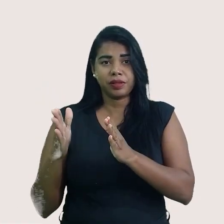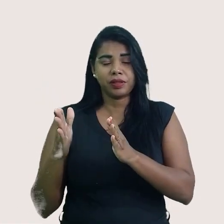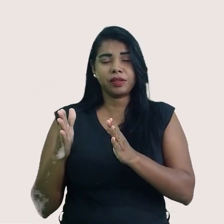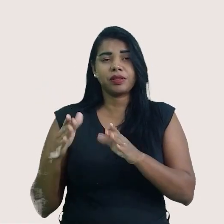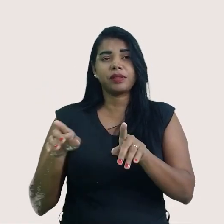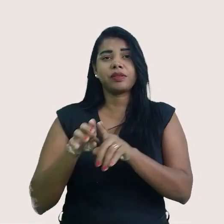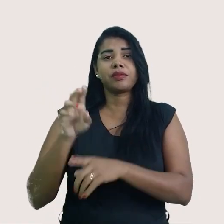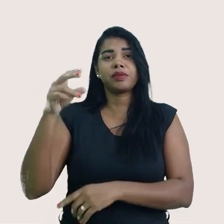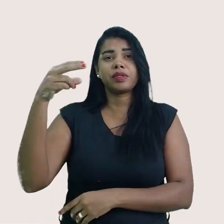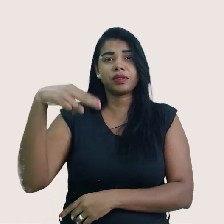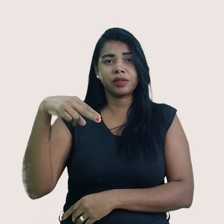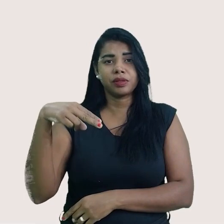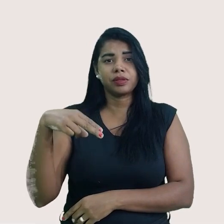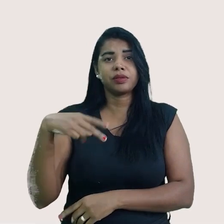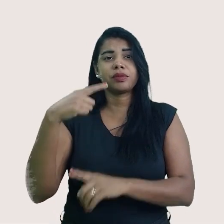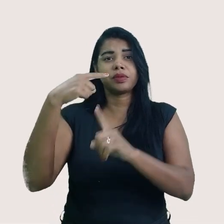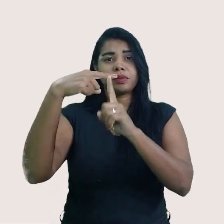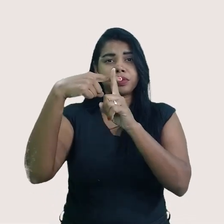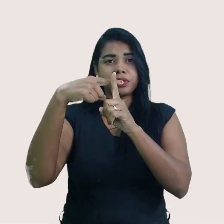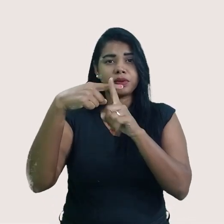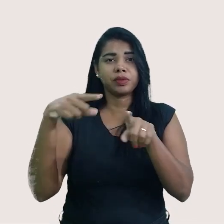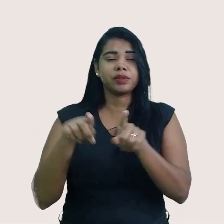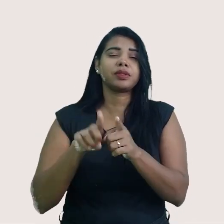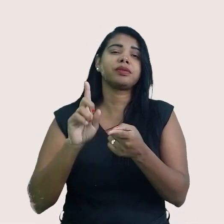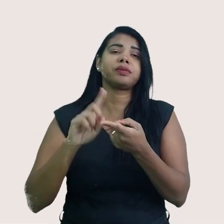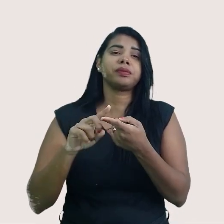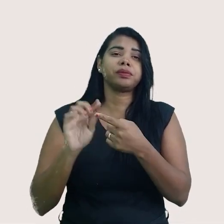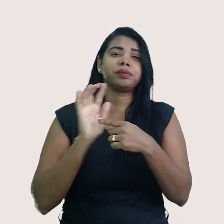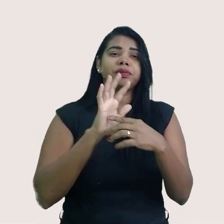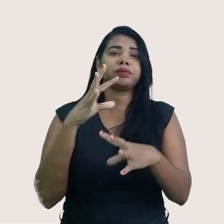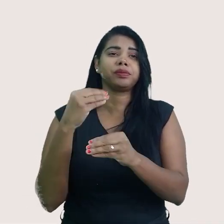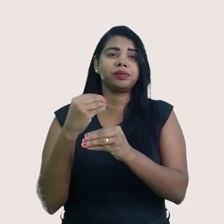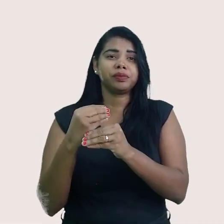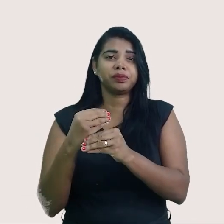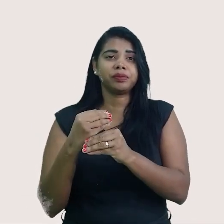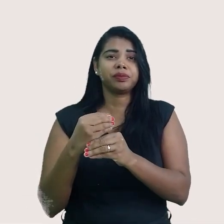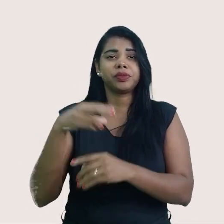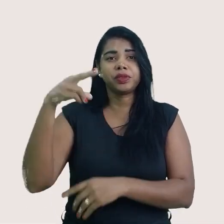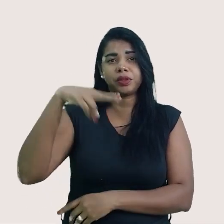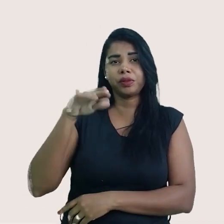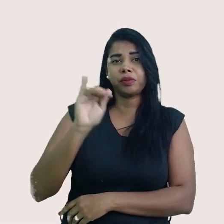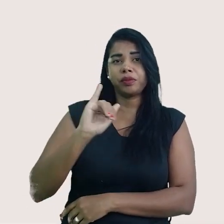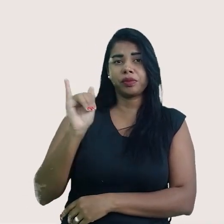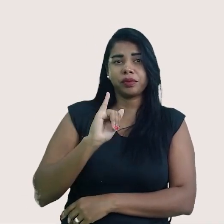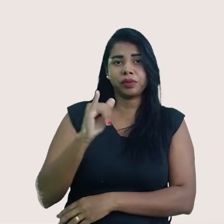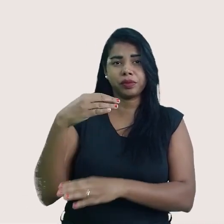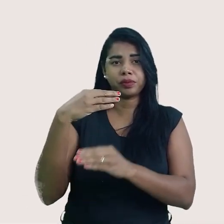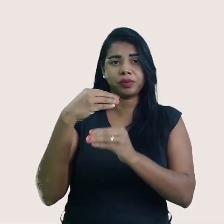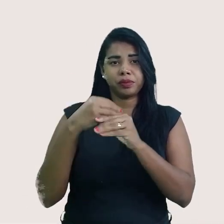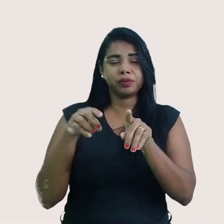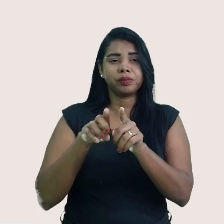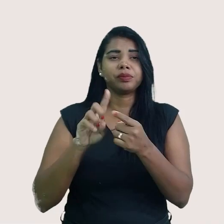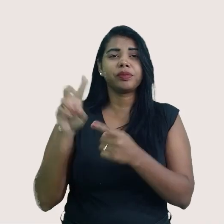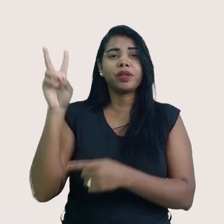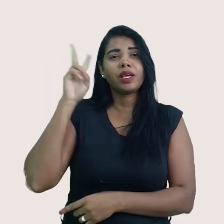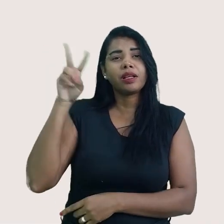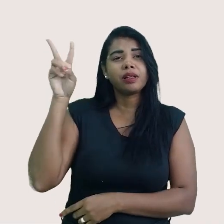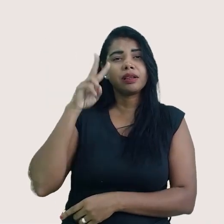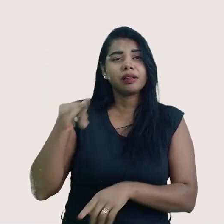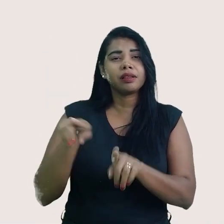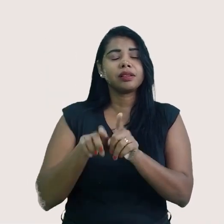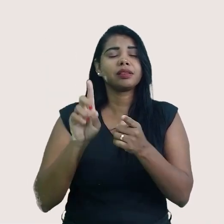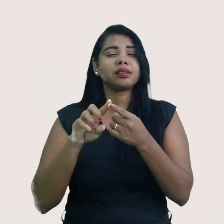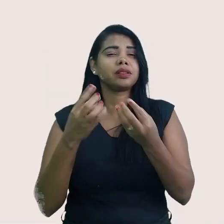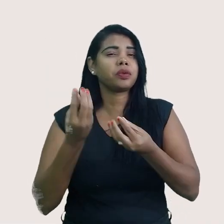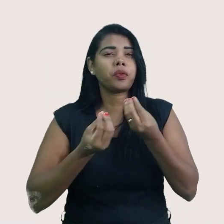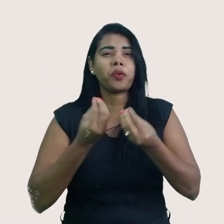o n positivo, o n par é uma interferência destrutiva, o n ímpar é uma interferência construtiva. Lembre-se que ele fala que